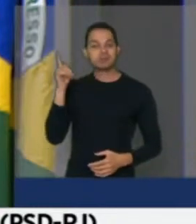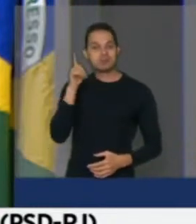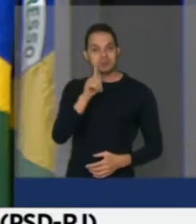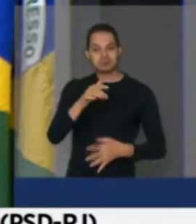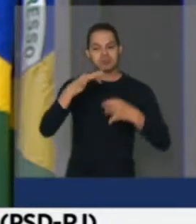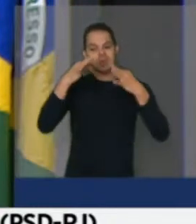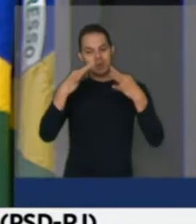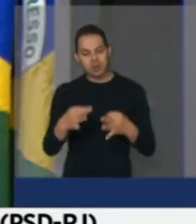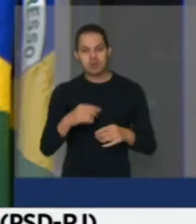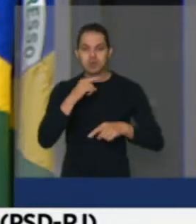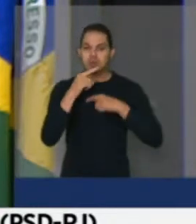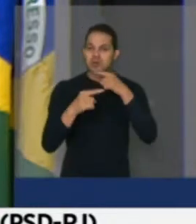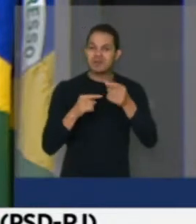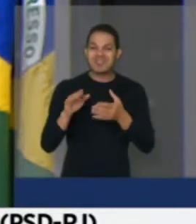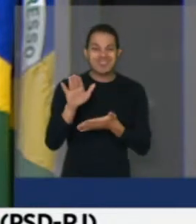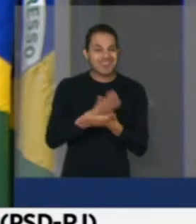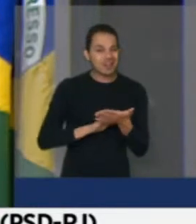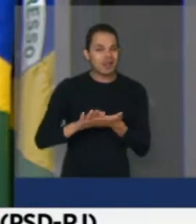razoável,